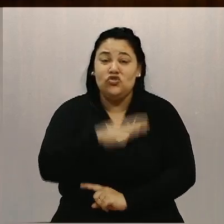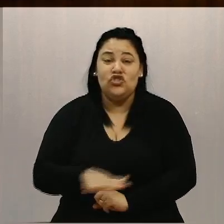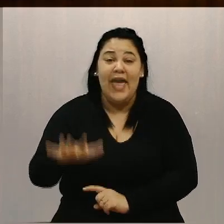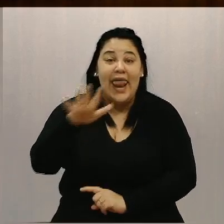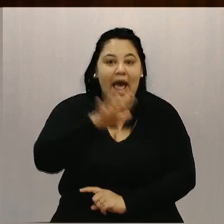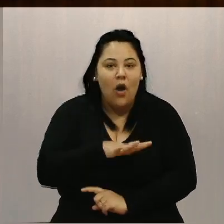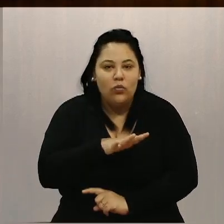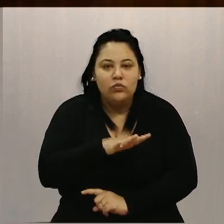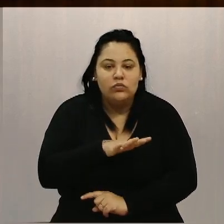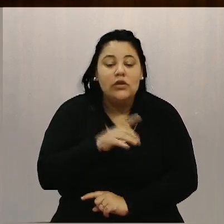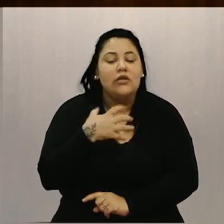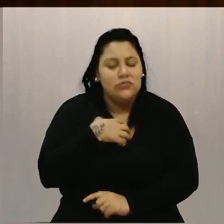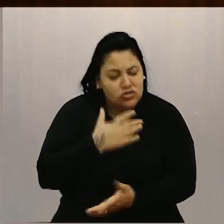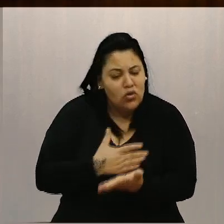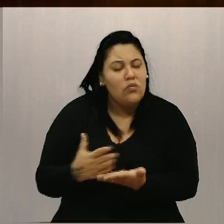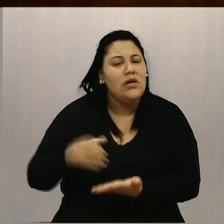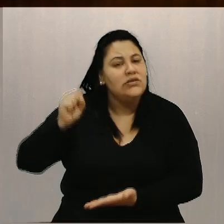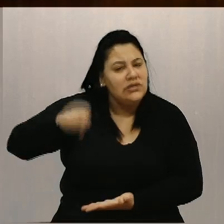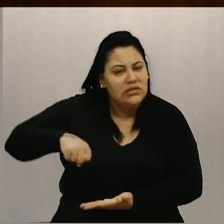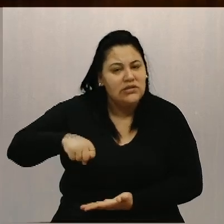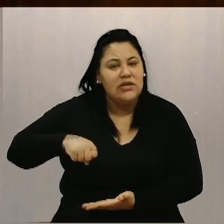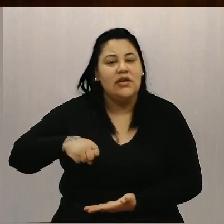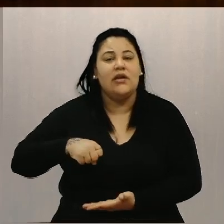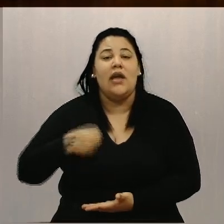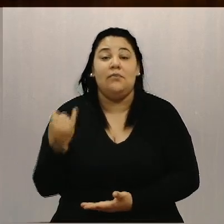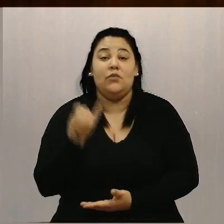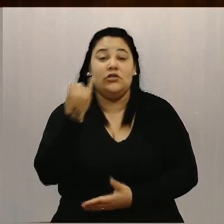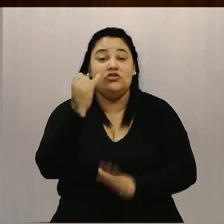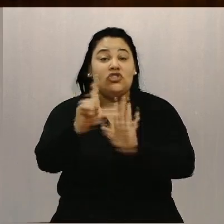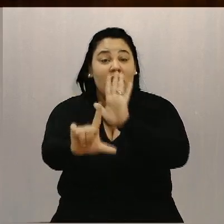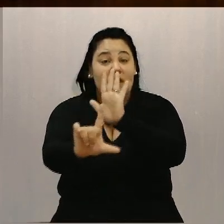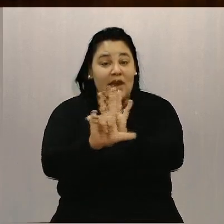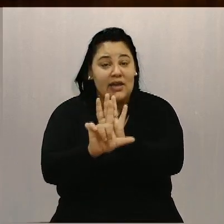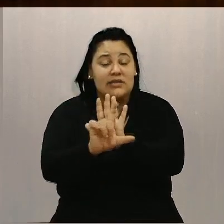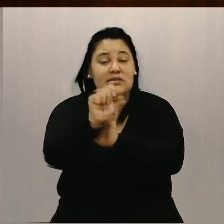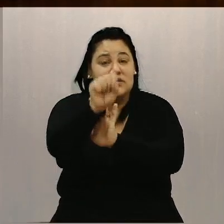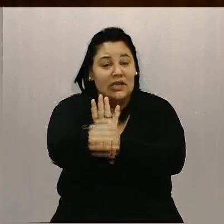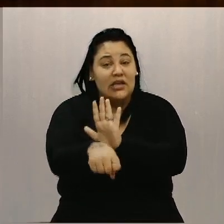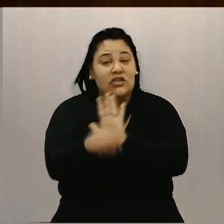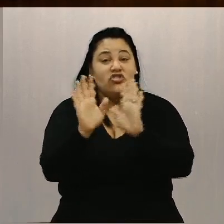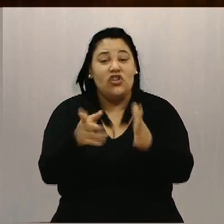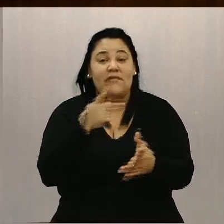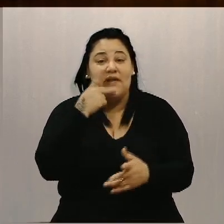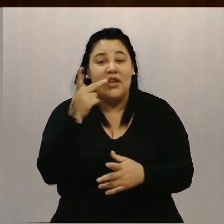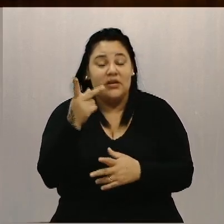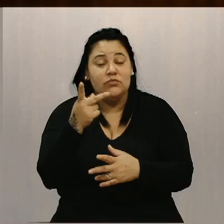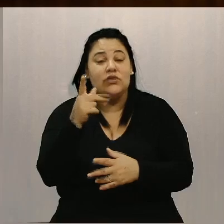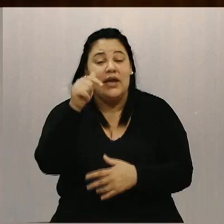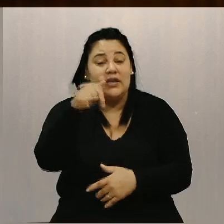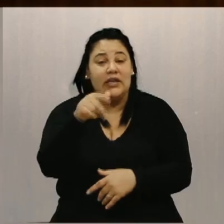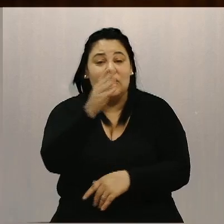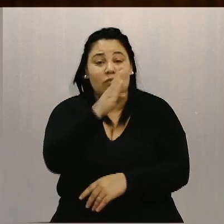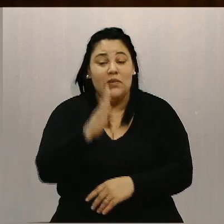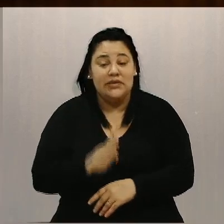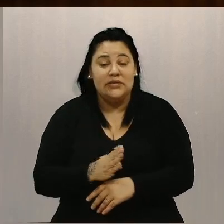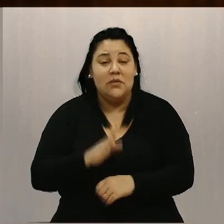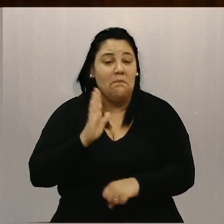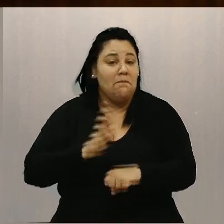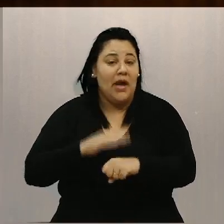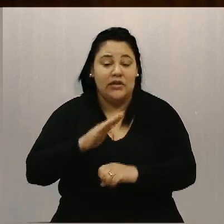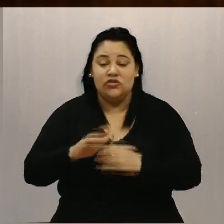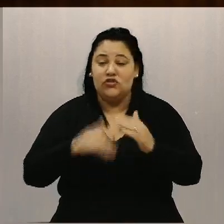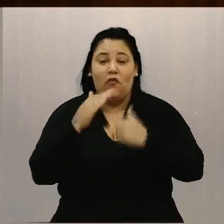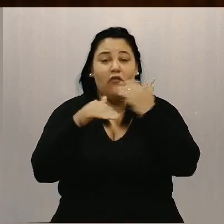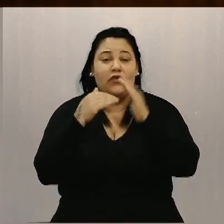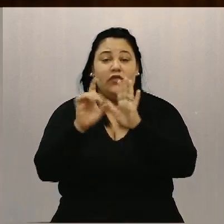começa. Então, é importante a lei. Nós já falamos aqui em várias situações que o Brasil é um dos países mais avançados em